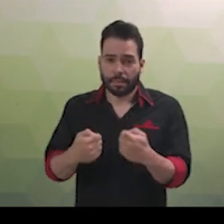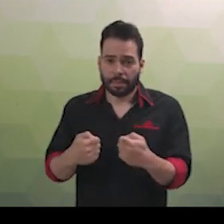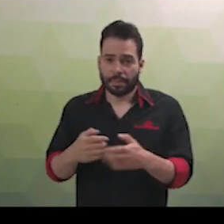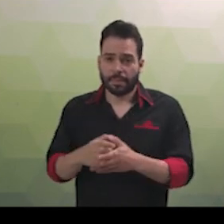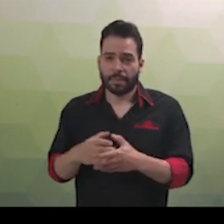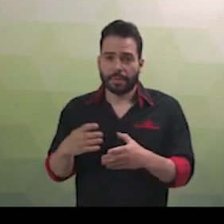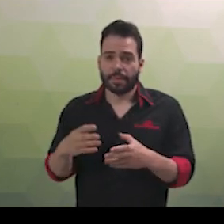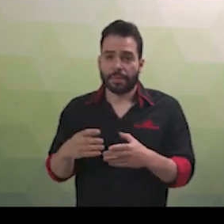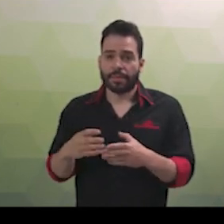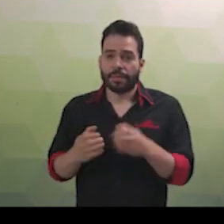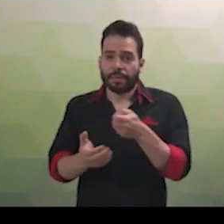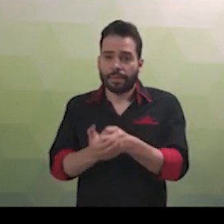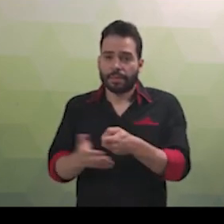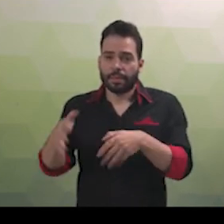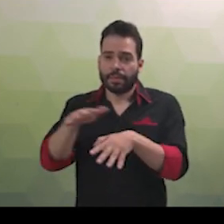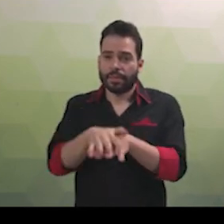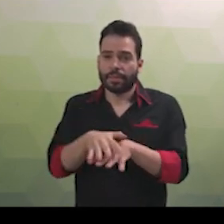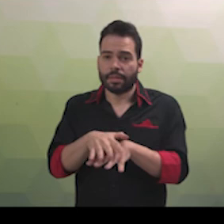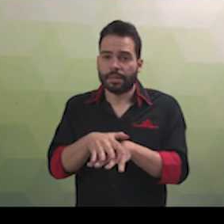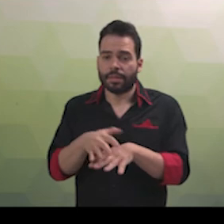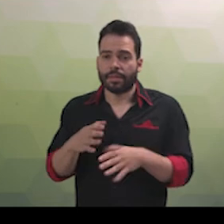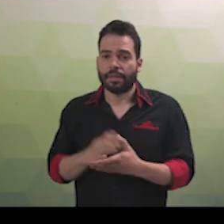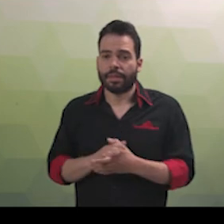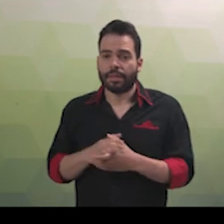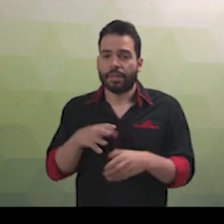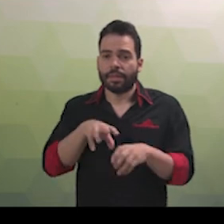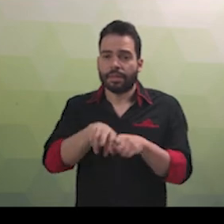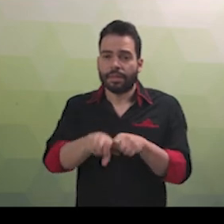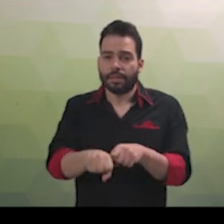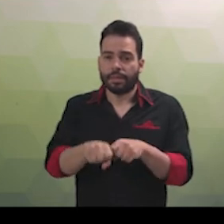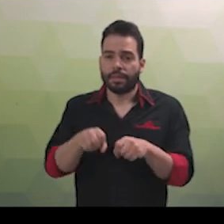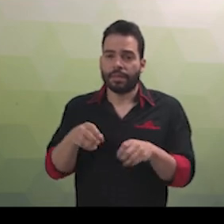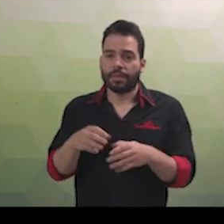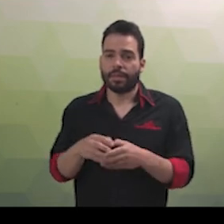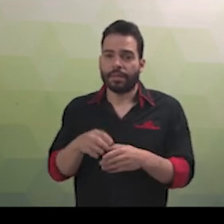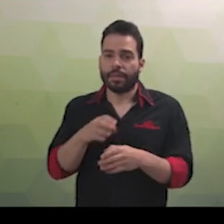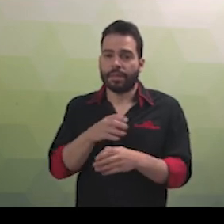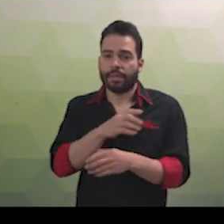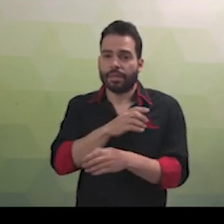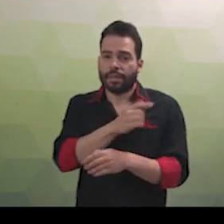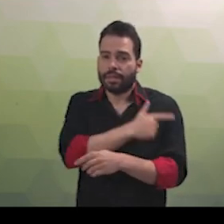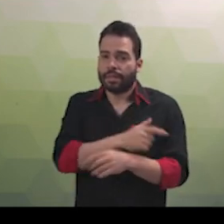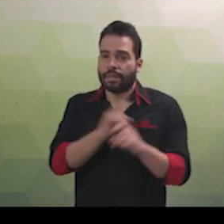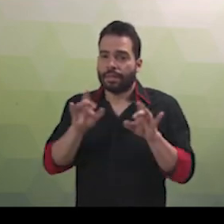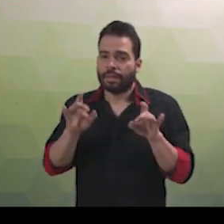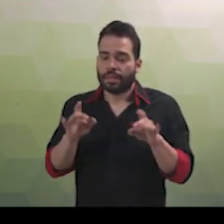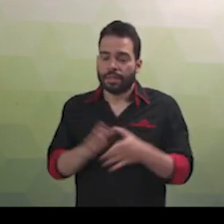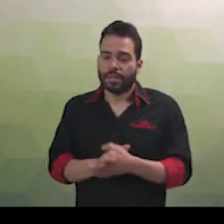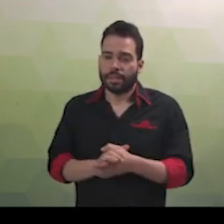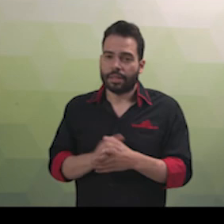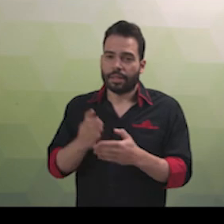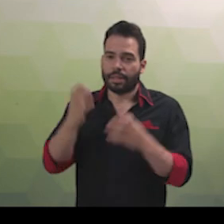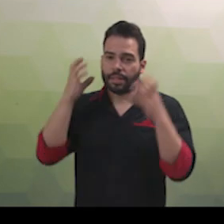Federal devem garantir a inclusão nos cursos de formação de educação especial, de fonoaudiologia e